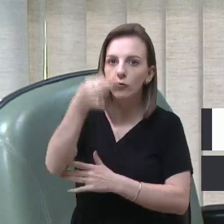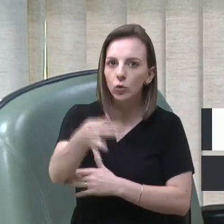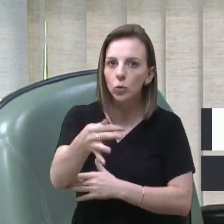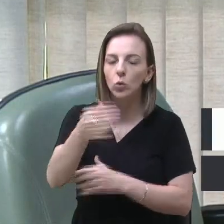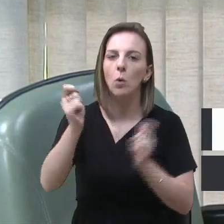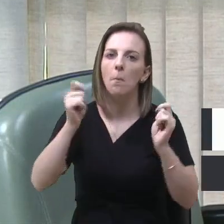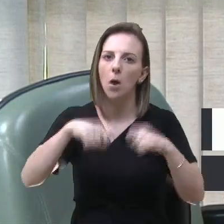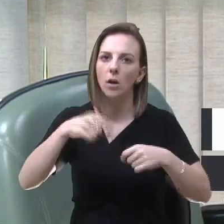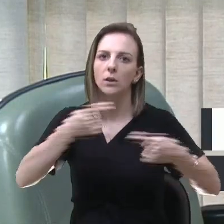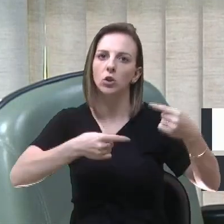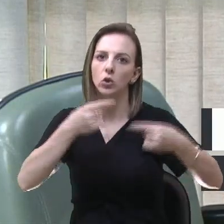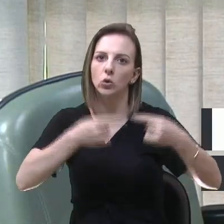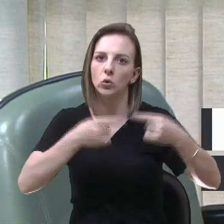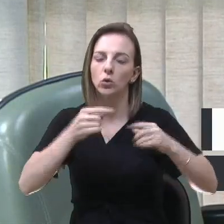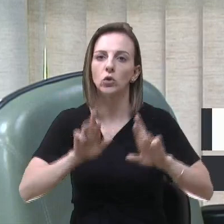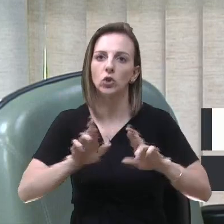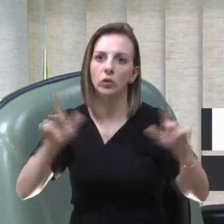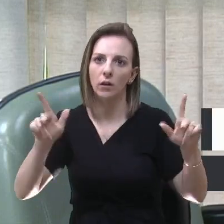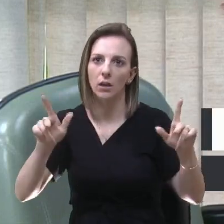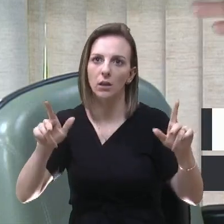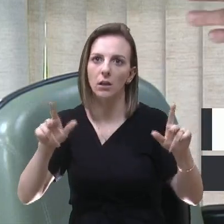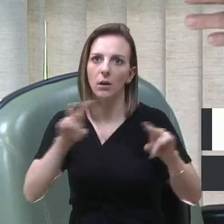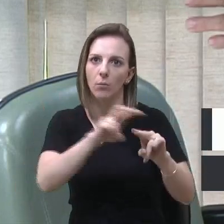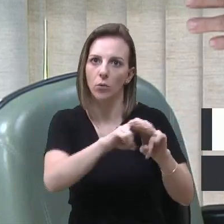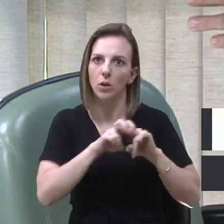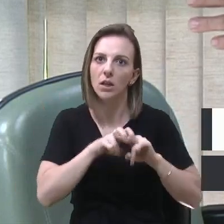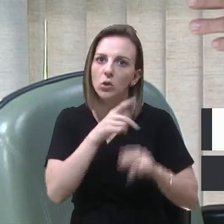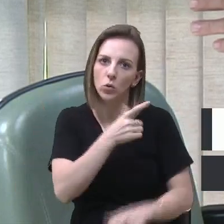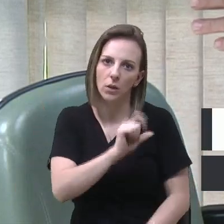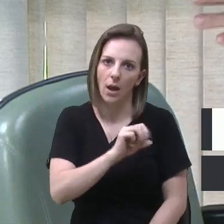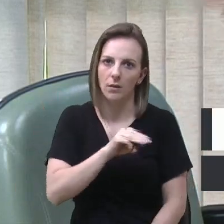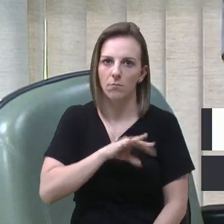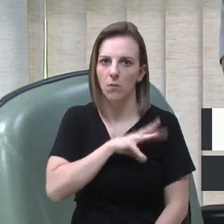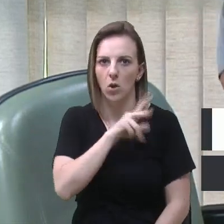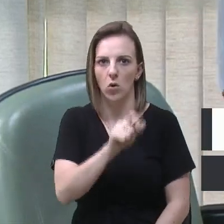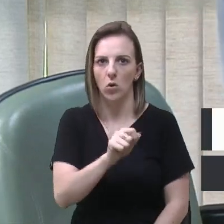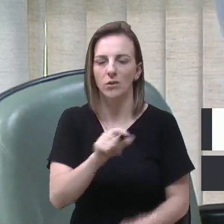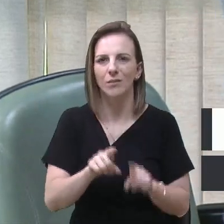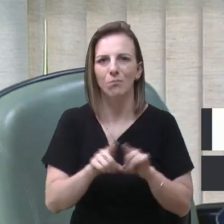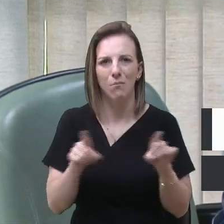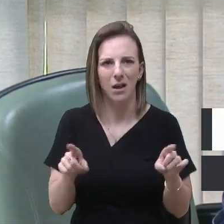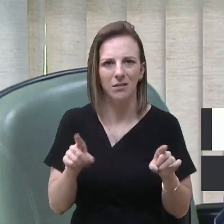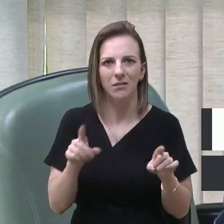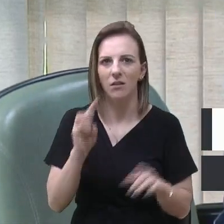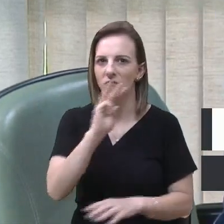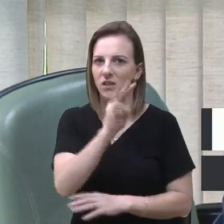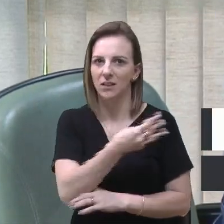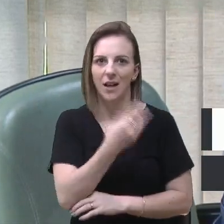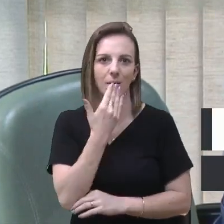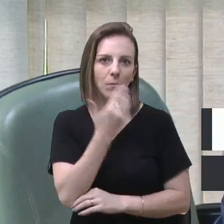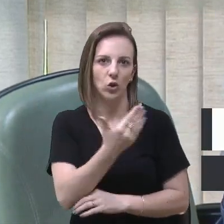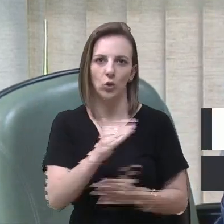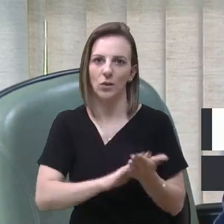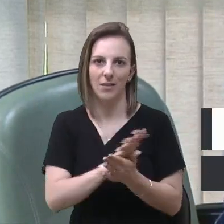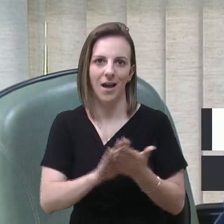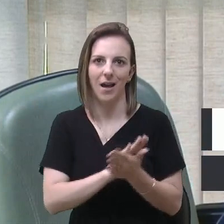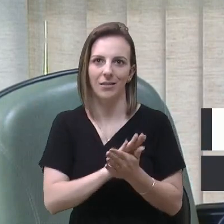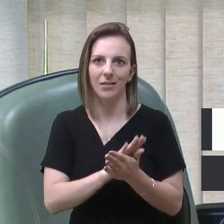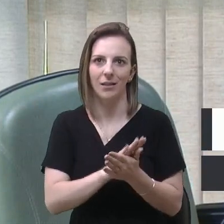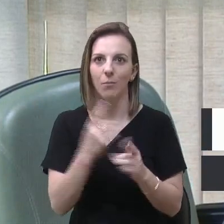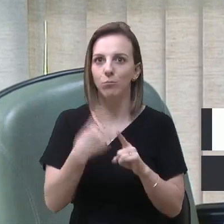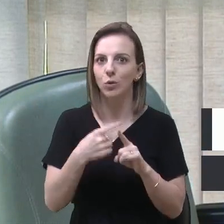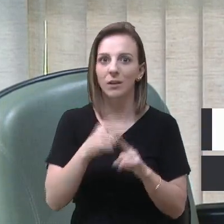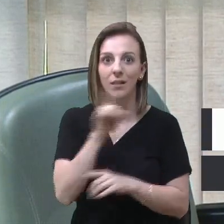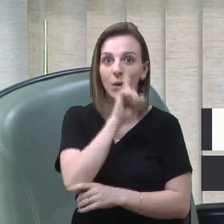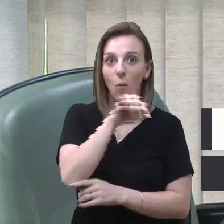discutir diferente. Por isso dos 10 milhões. Mas agora a Visata não pediu nada. Porque não é para eles que vai o